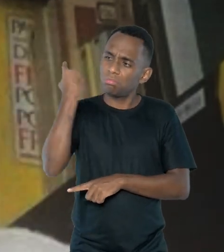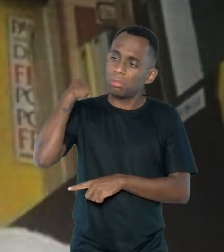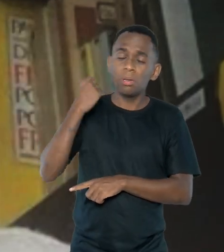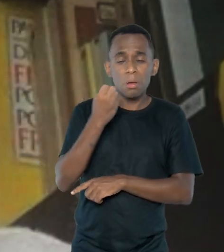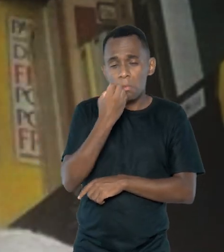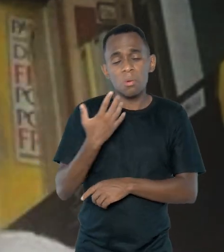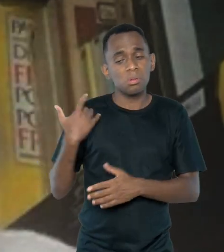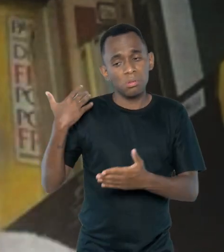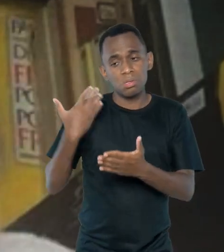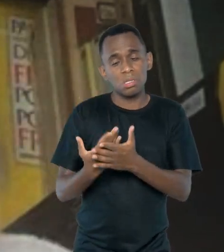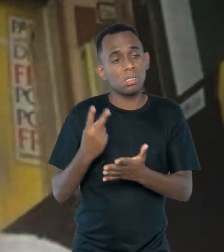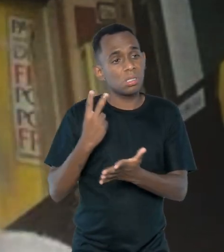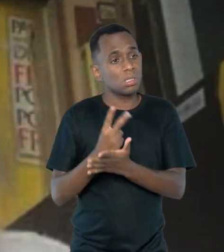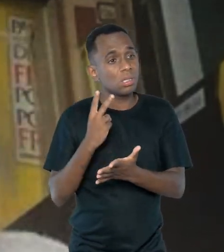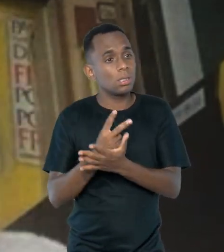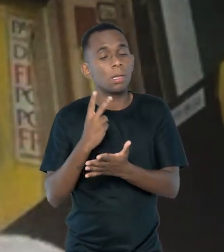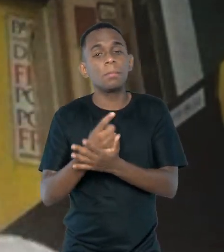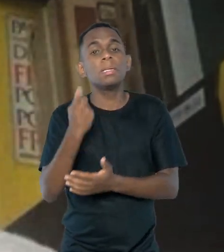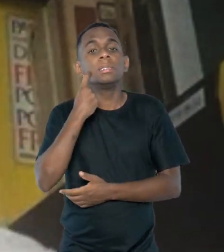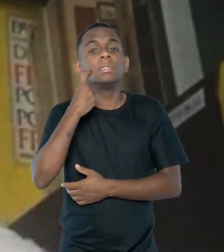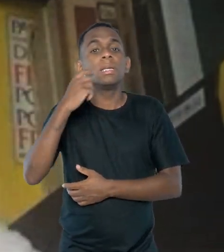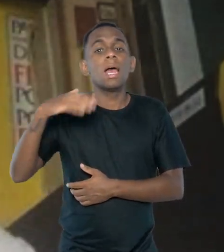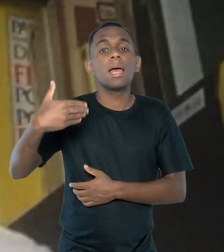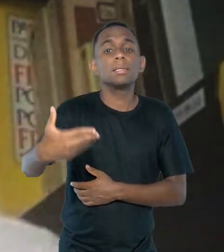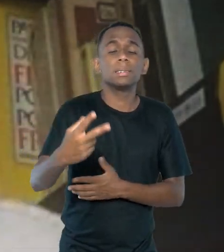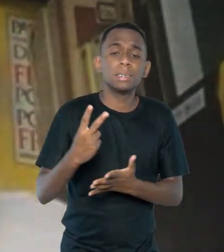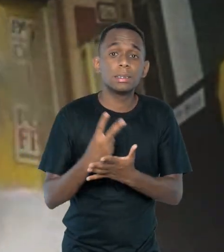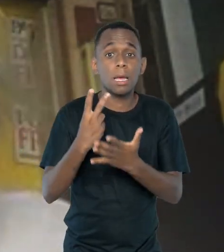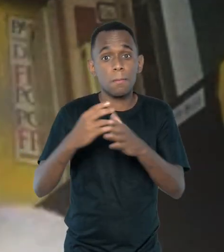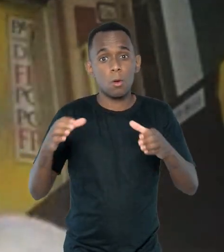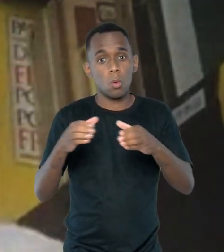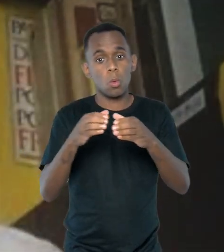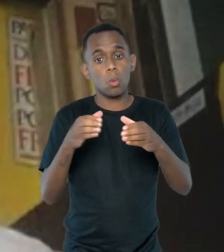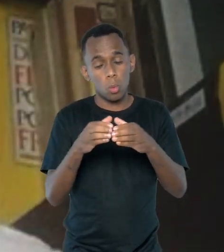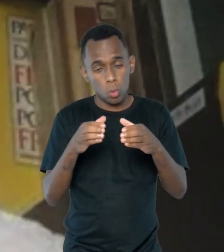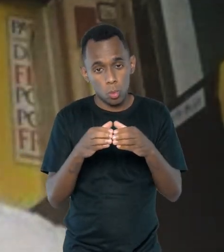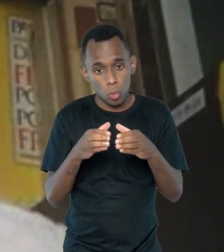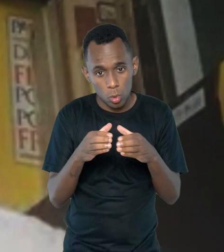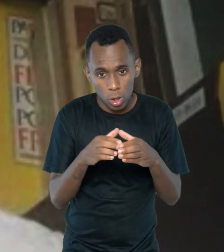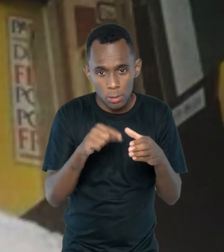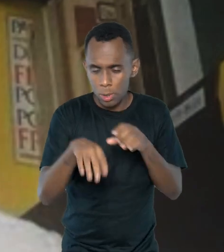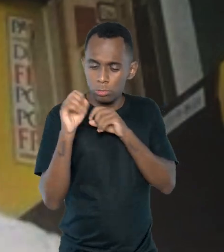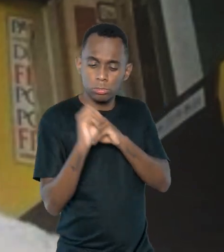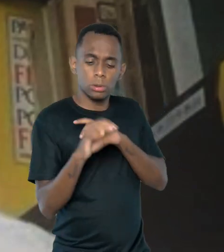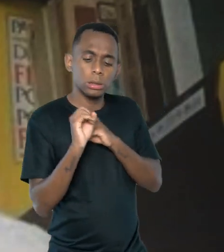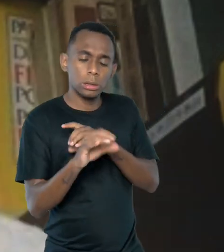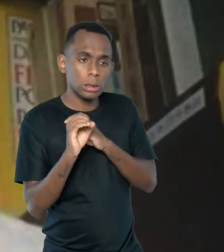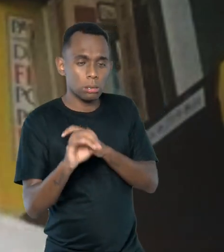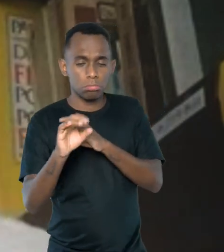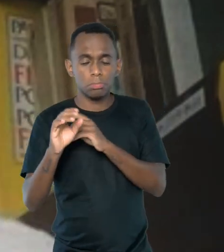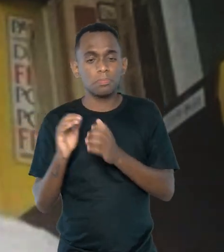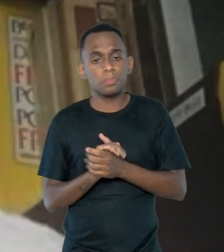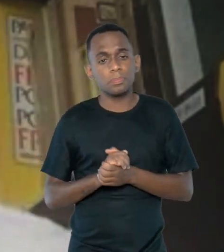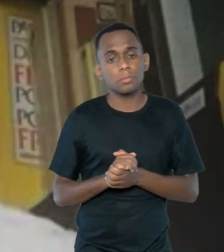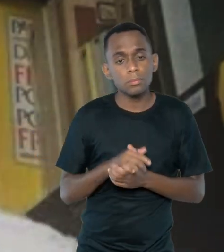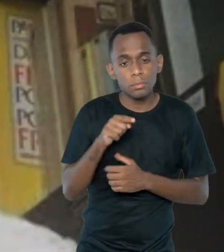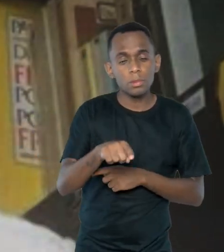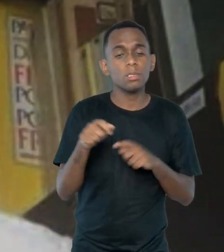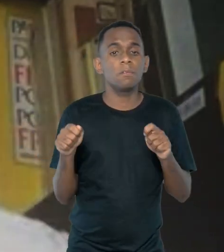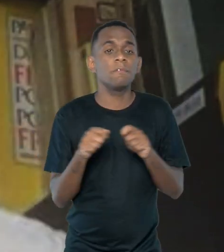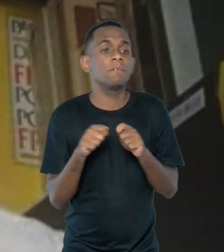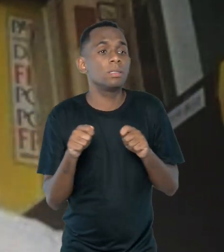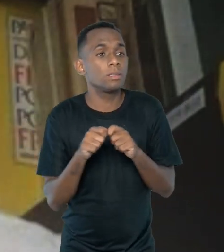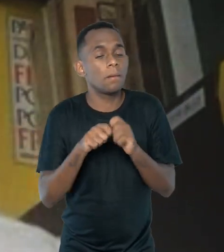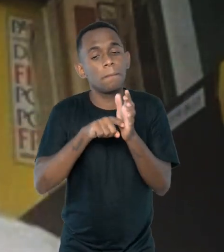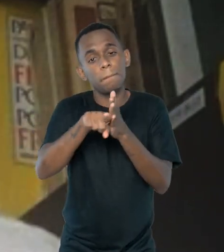boa, e que sempre foi boa. Toda sexta-feira, uma turma em que eu dava aula,